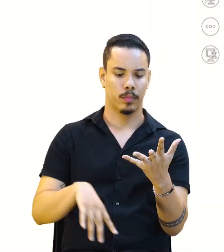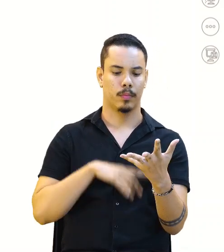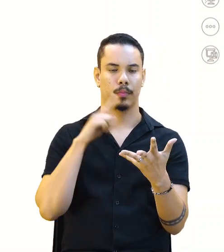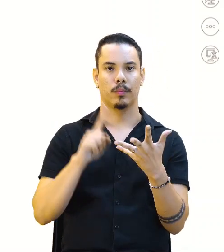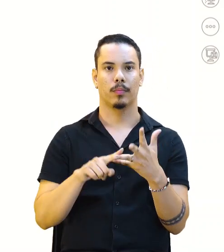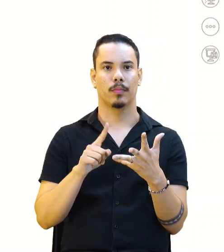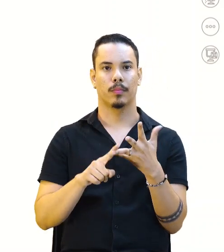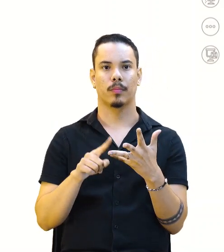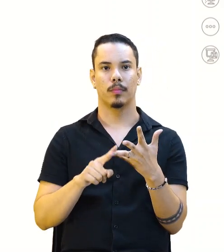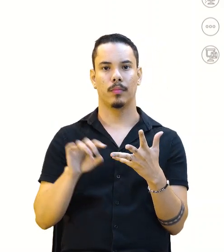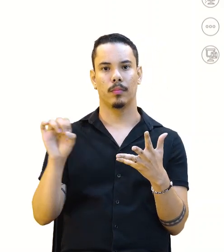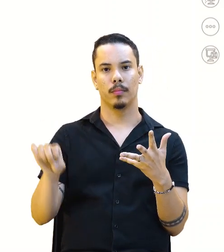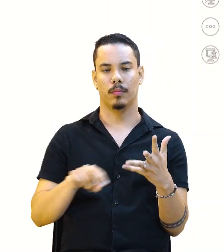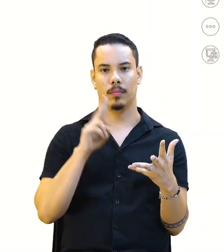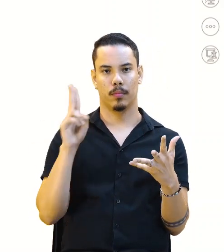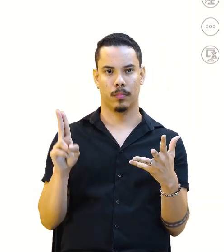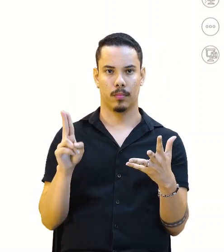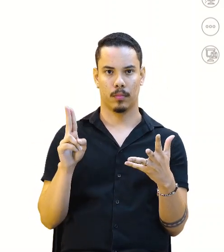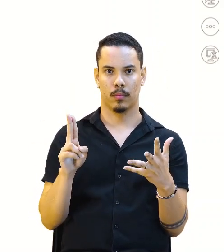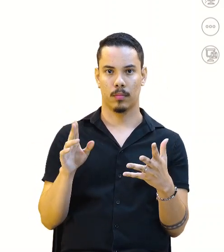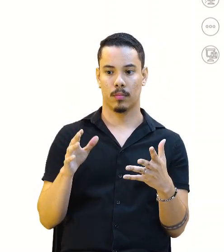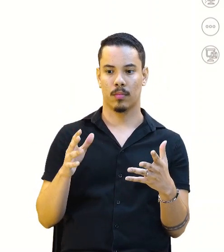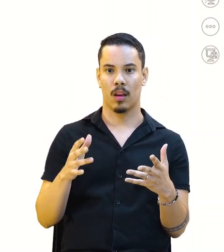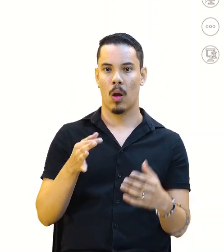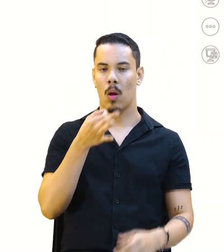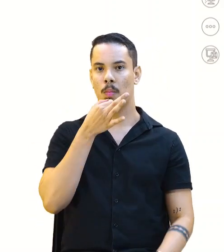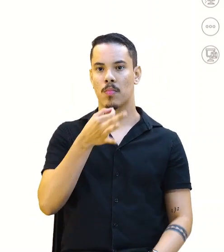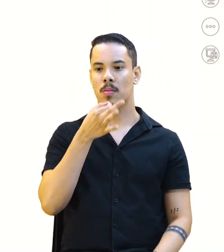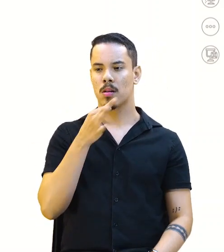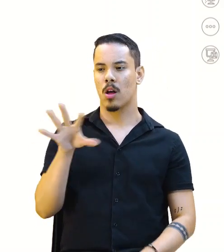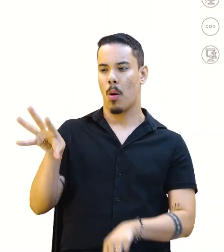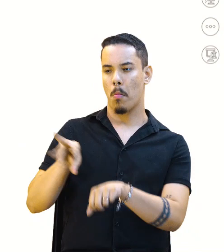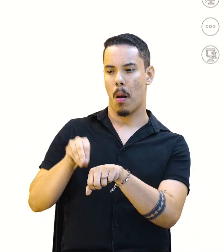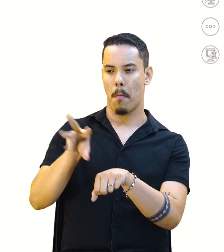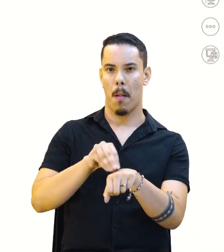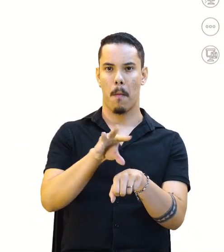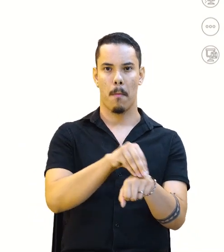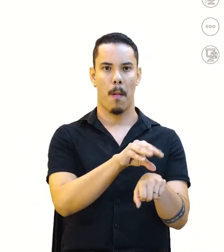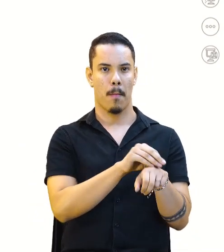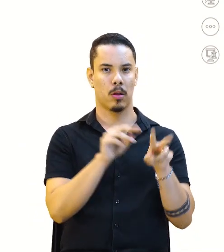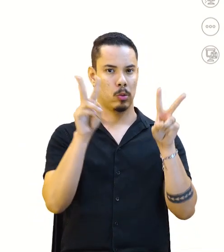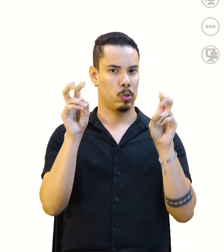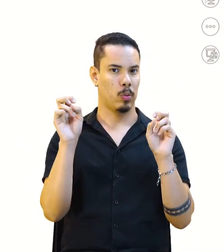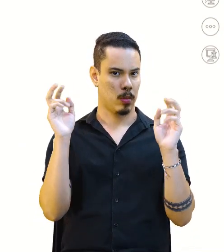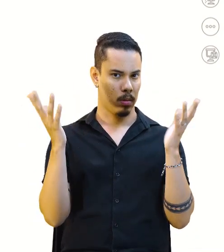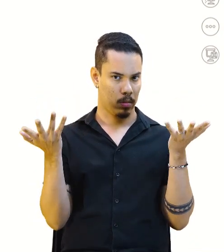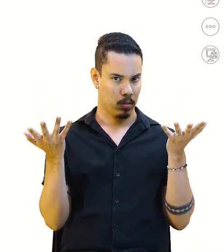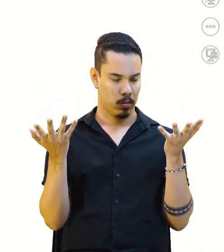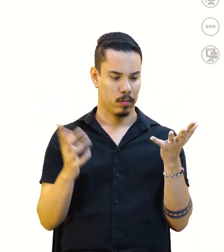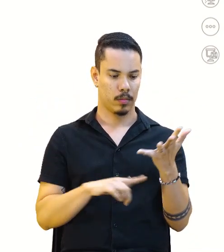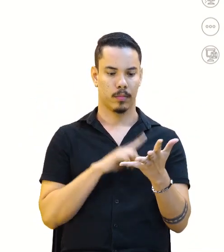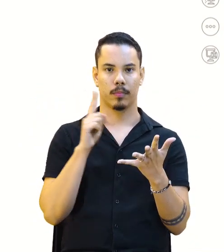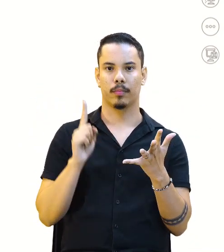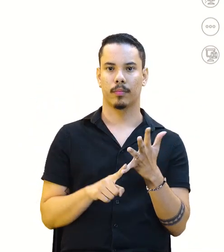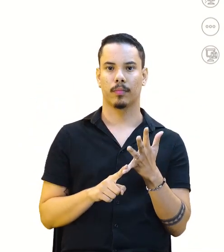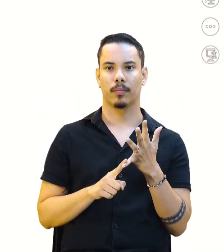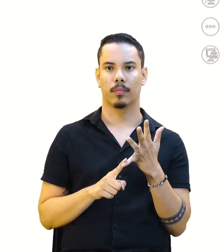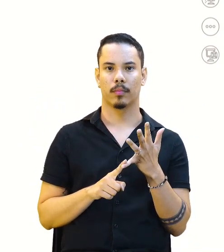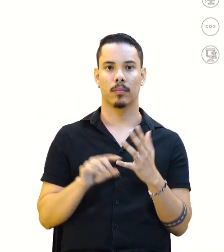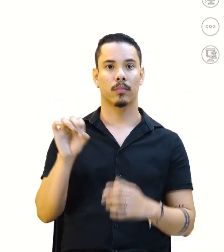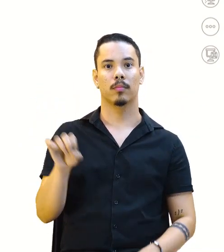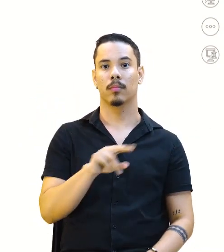D, recolher a opinião dos grandes filósofos sobre o tema? Ou pressupor